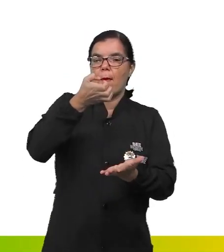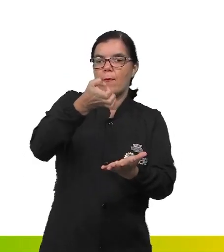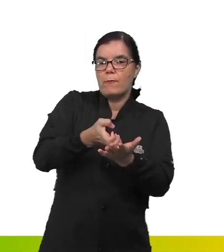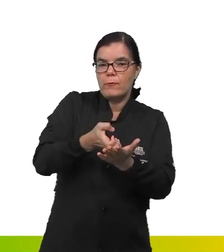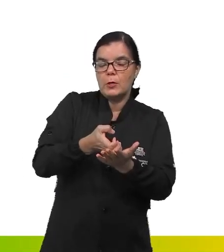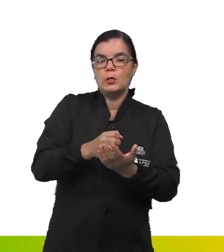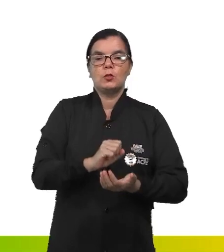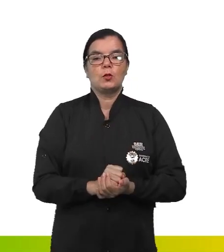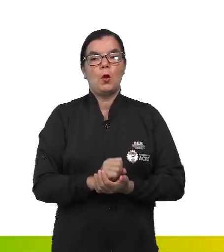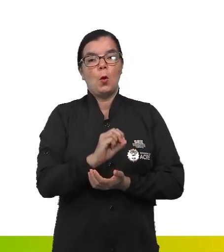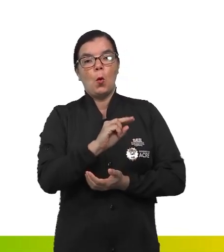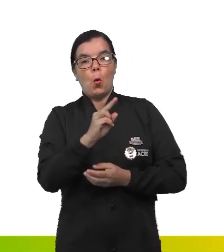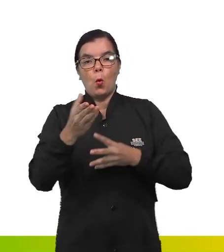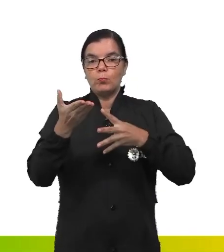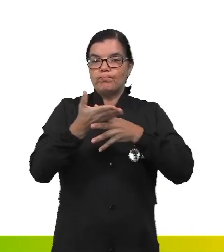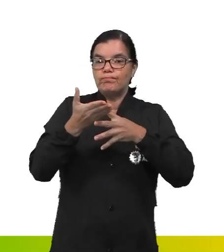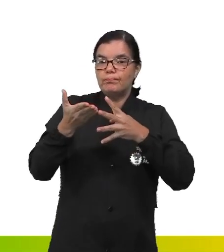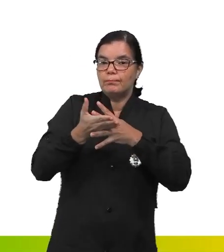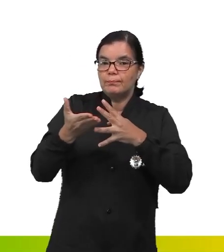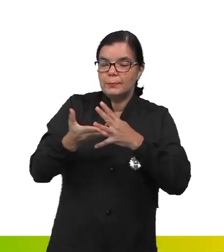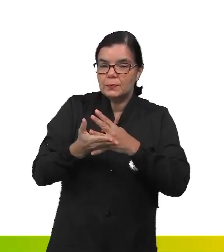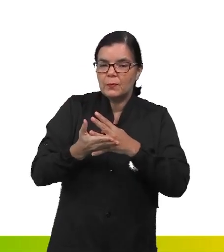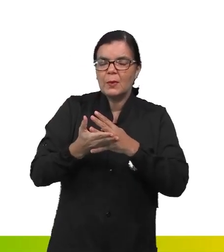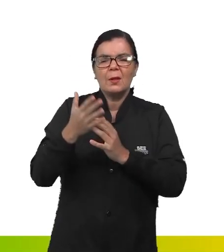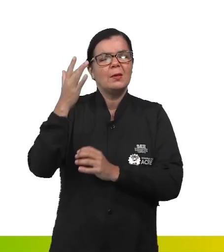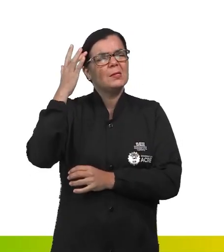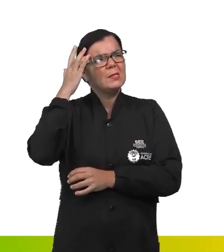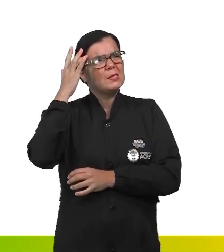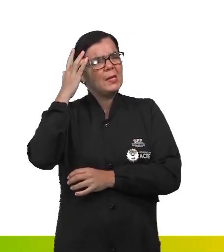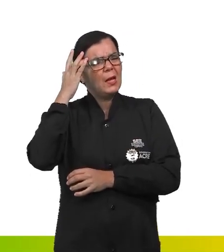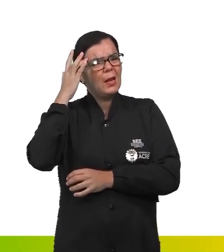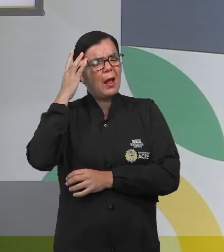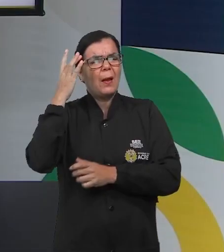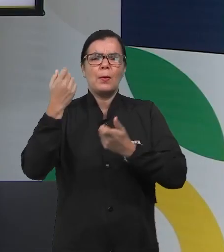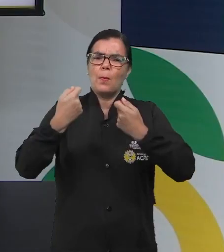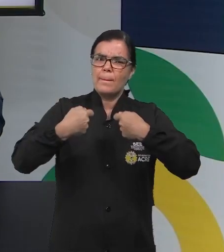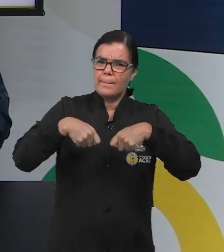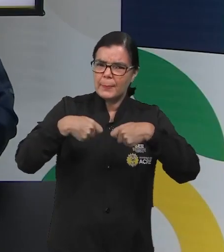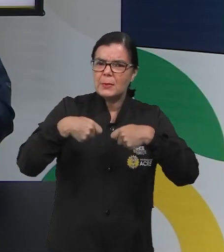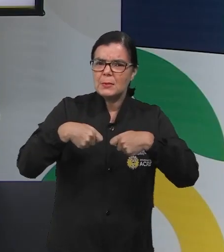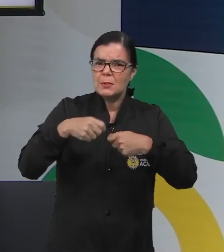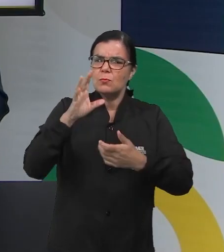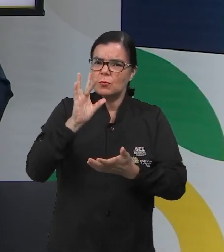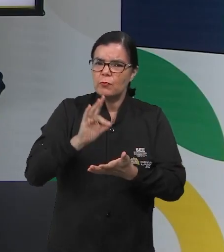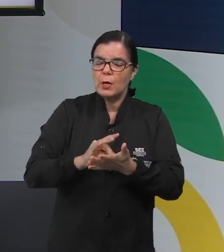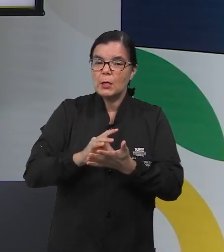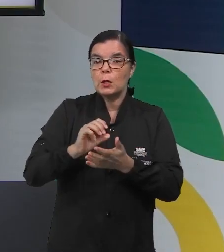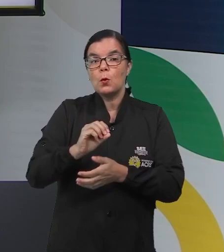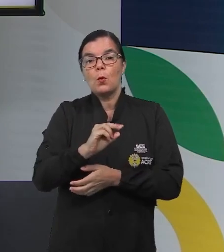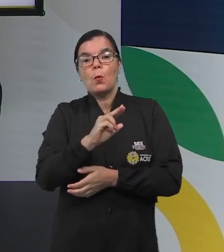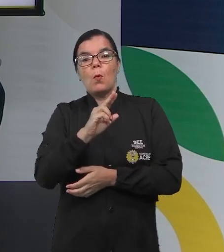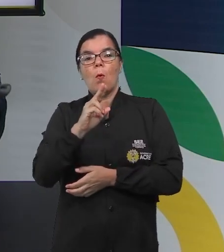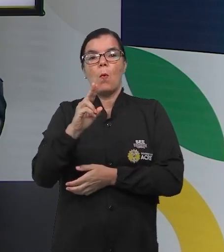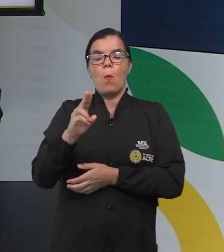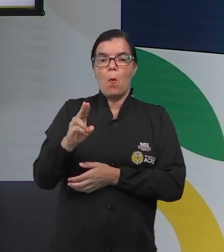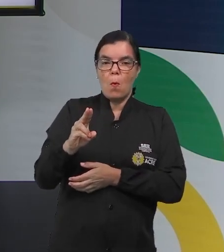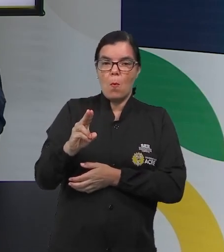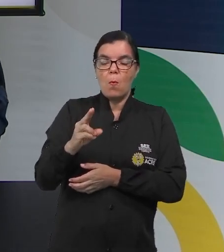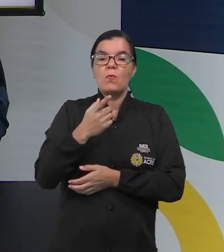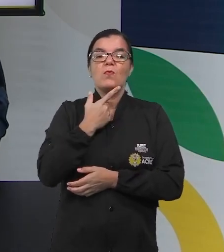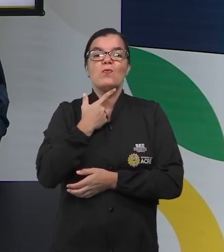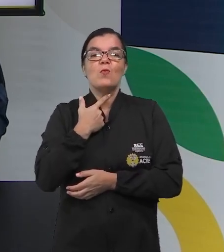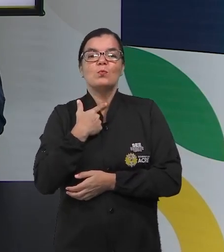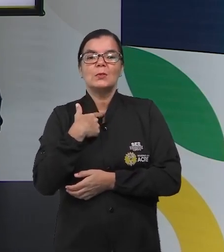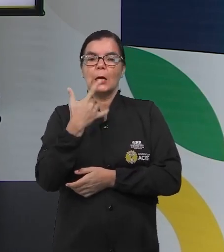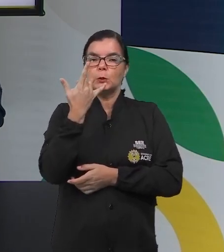nós precisamos o que avaliar. Será que realmente eu preciso de determinado produto ou estou sendo levado a